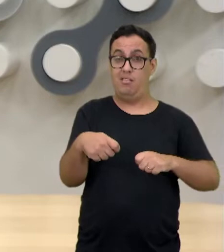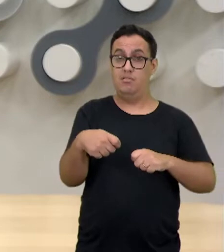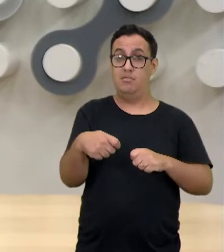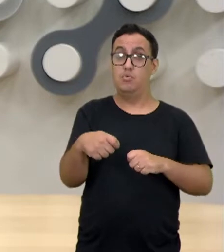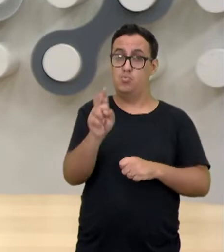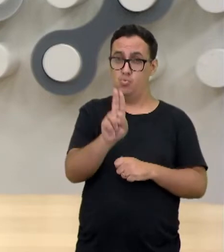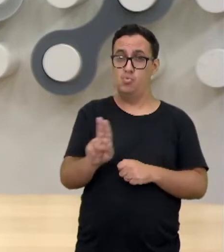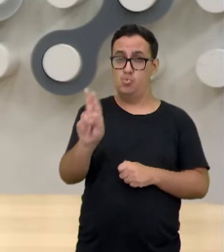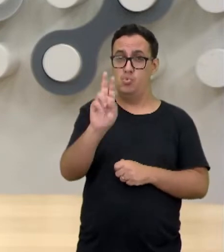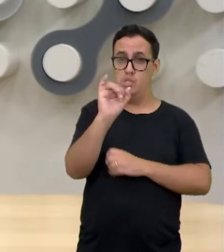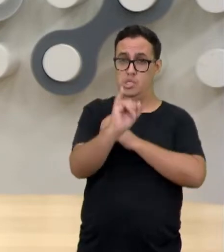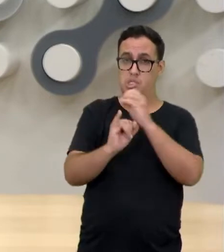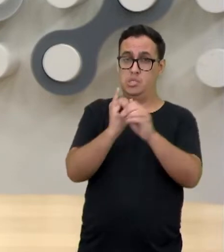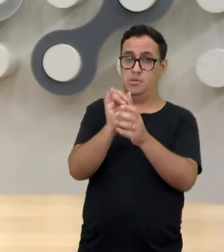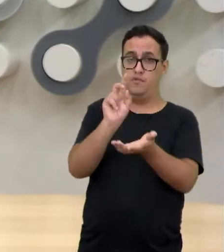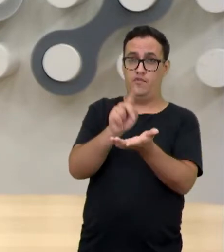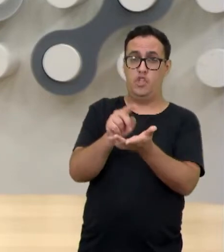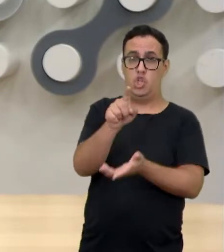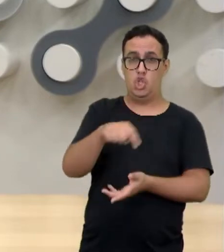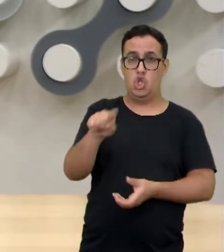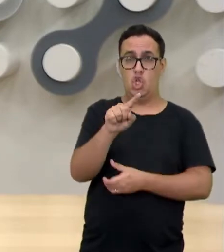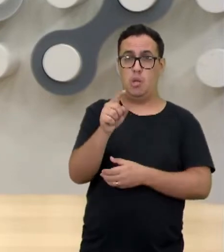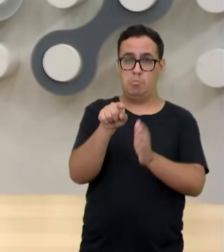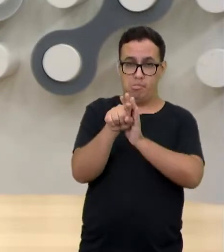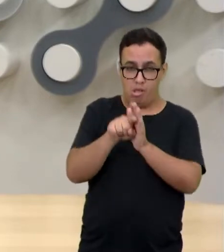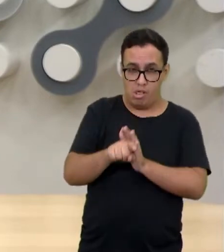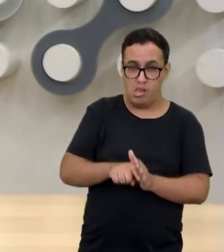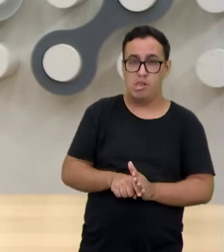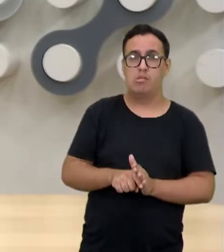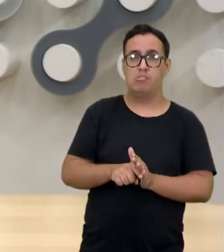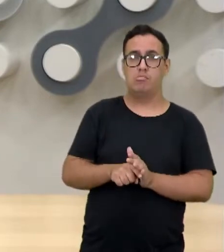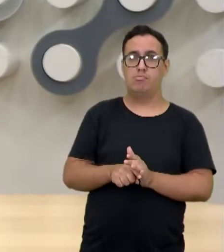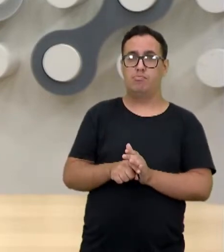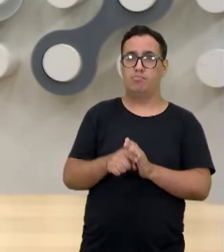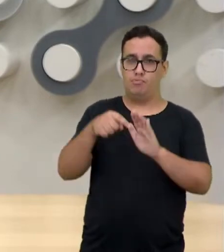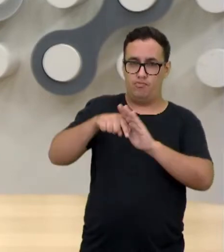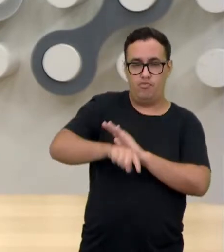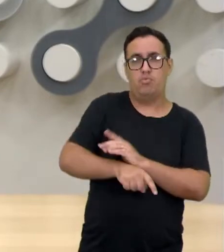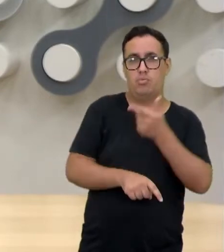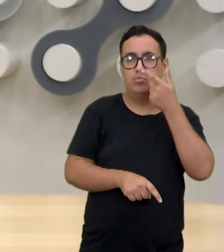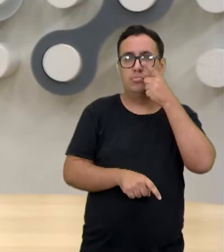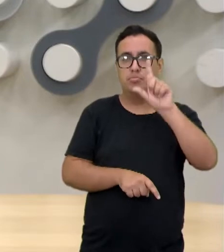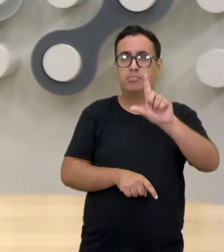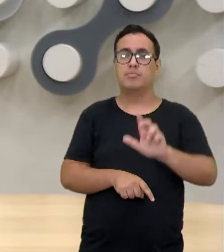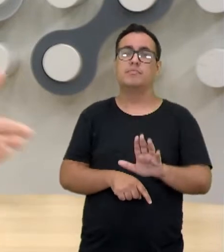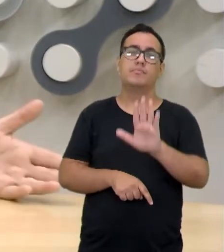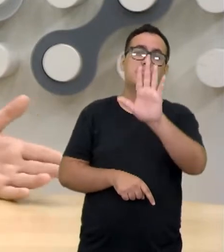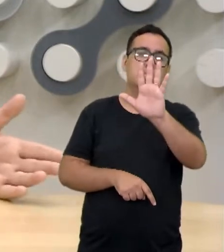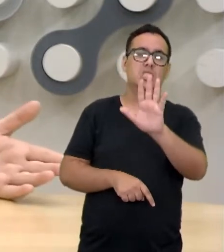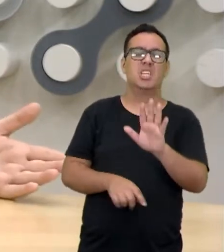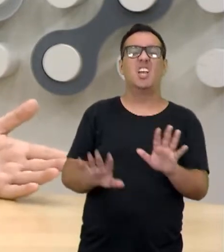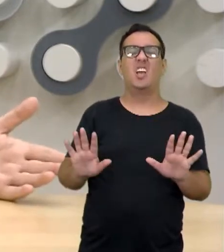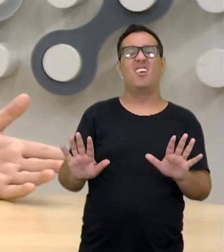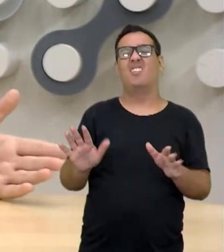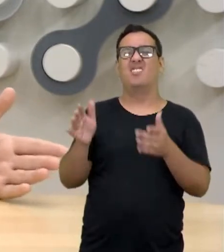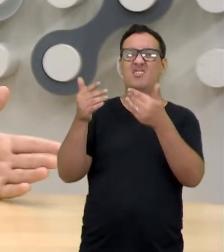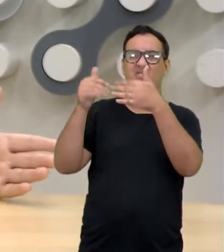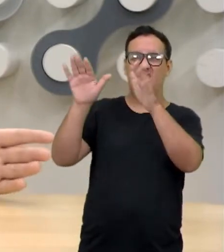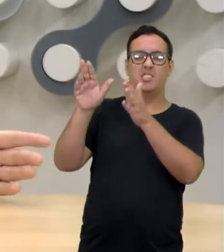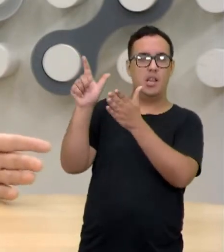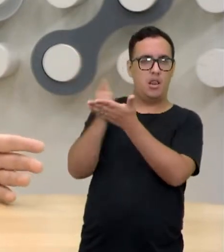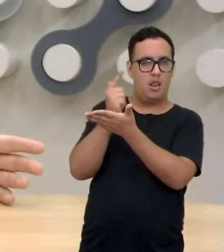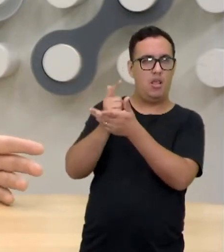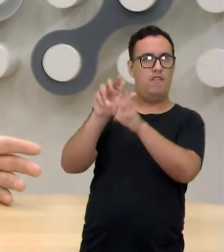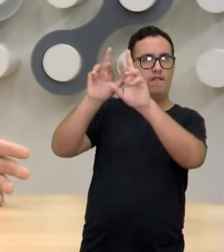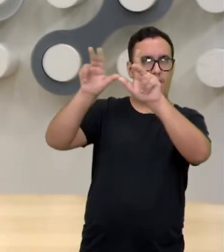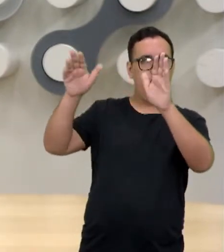utilização da internet para fazer nossas pesquisas acadêmicas que isto nos autoriza a deixar de lado os livros,